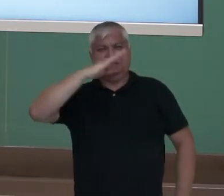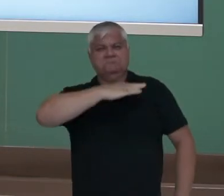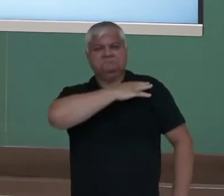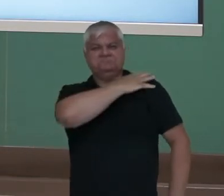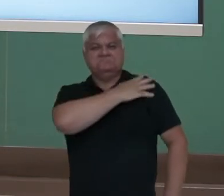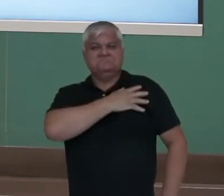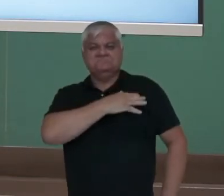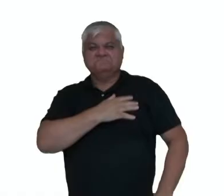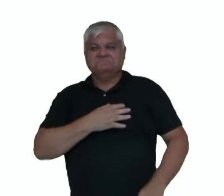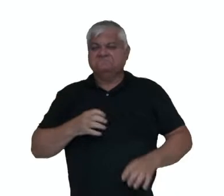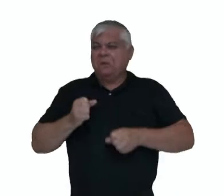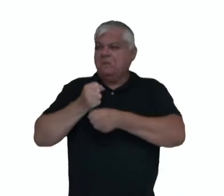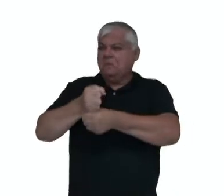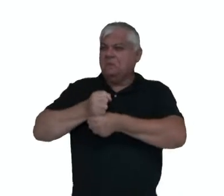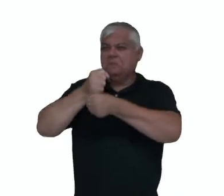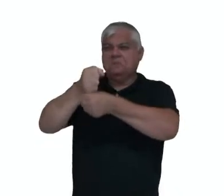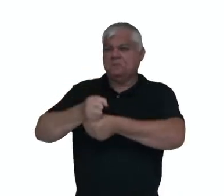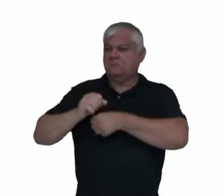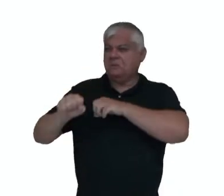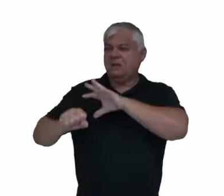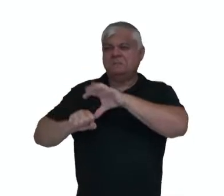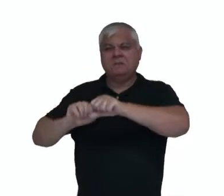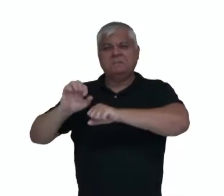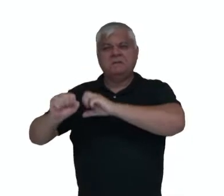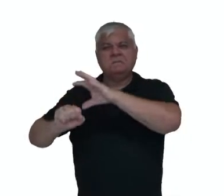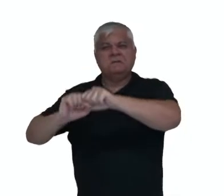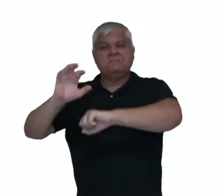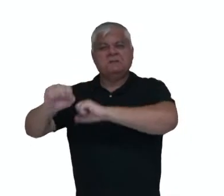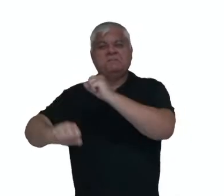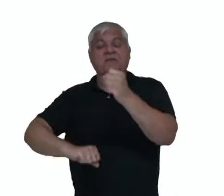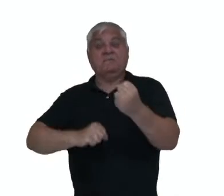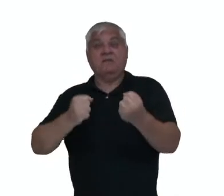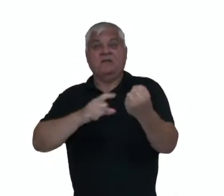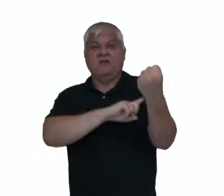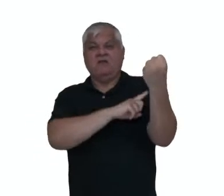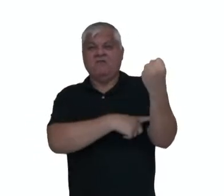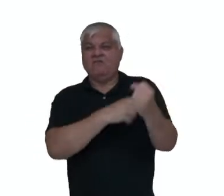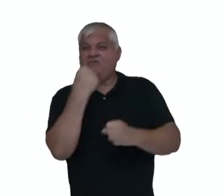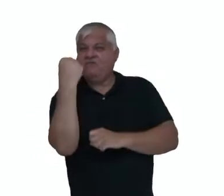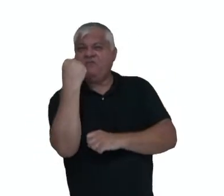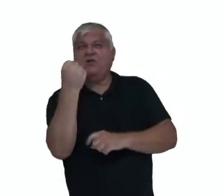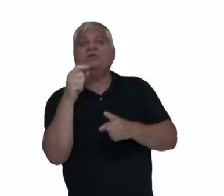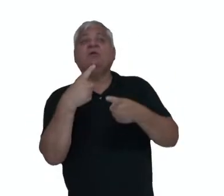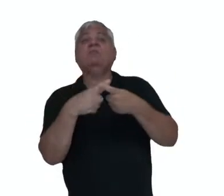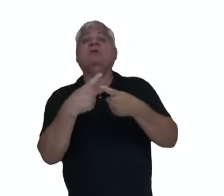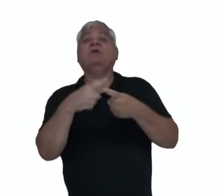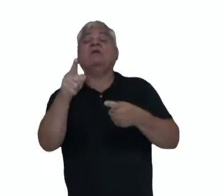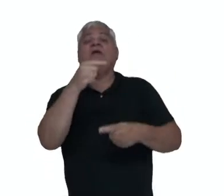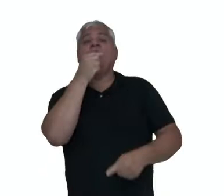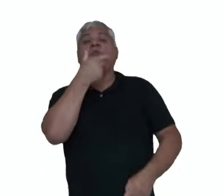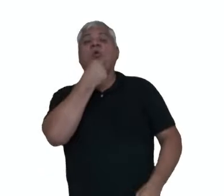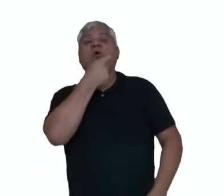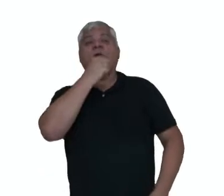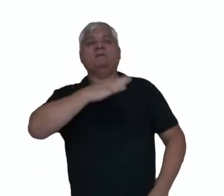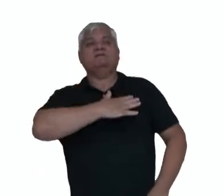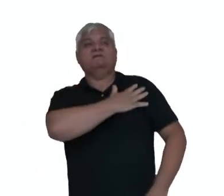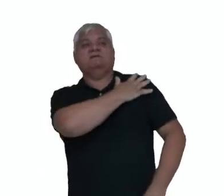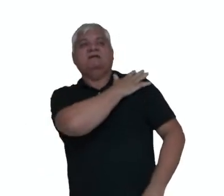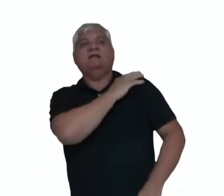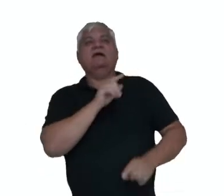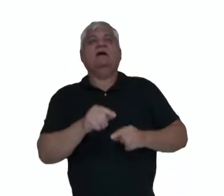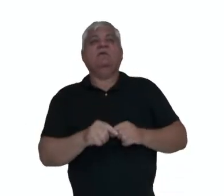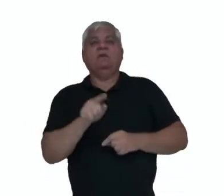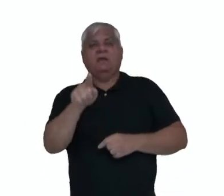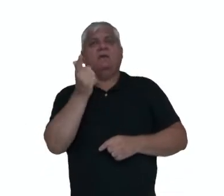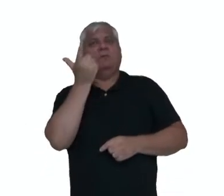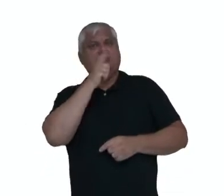fortalecer principalmente ali após as reformas do general Sila, né, por volta do ano 111 a.C.